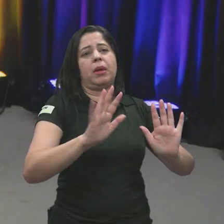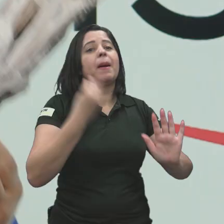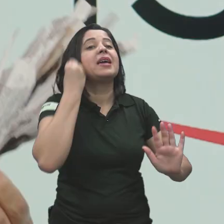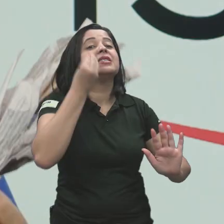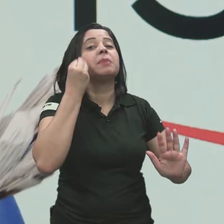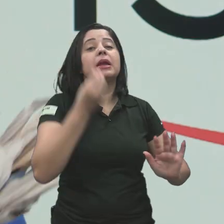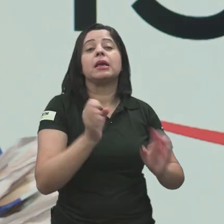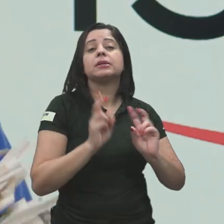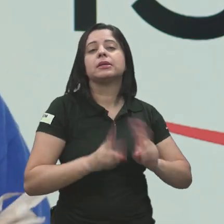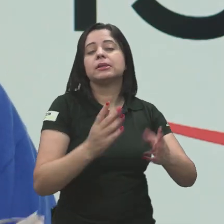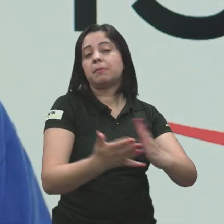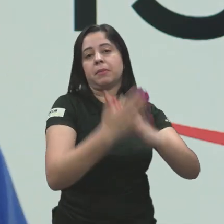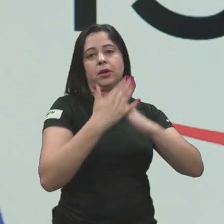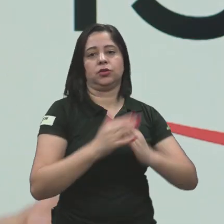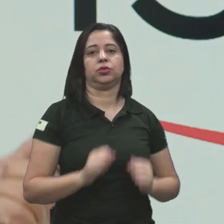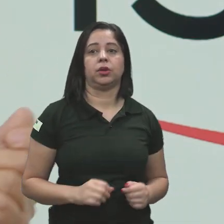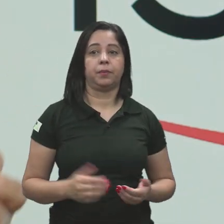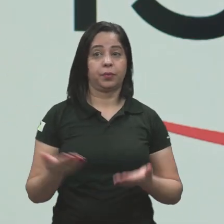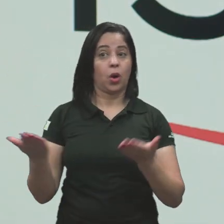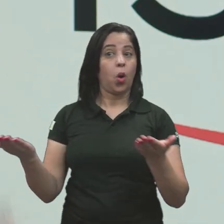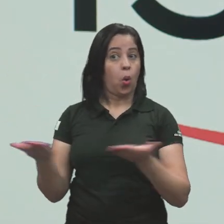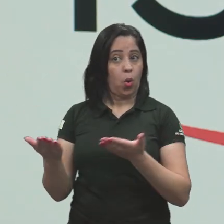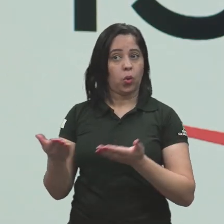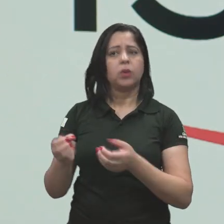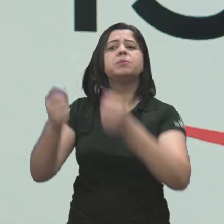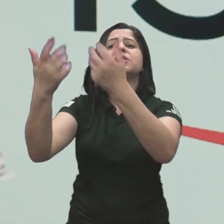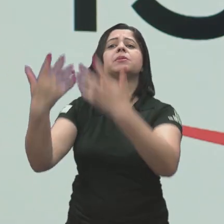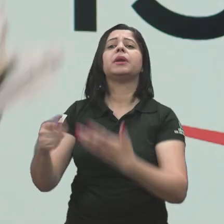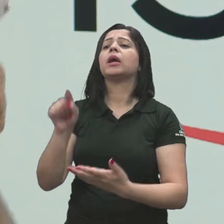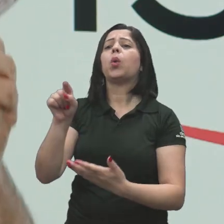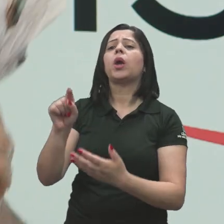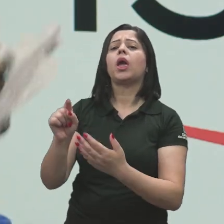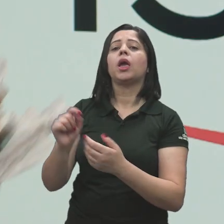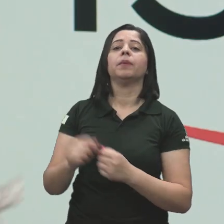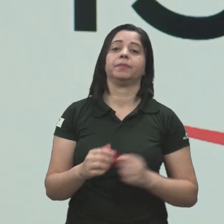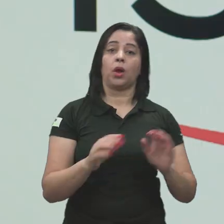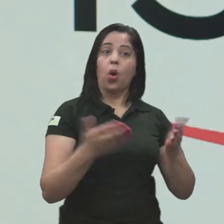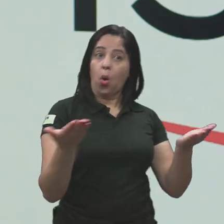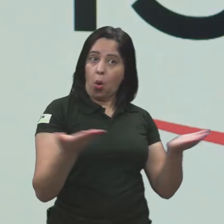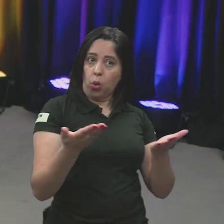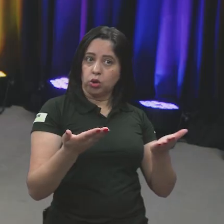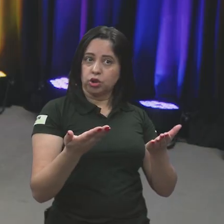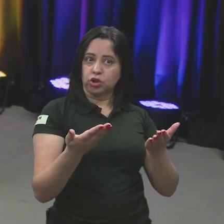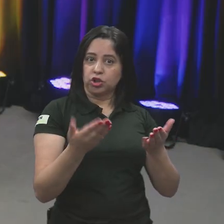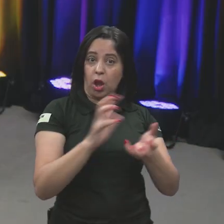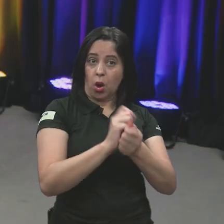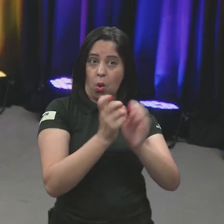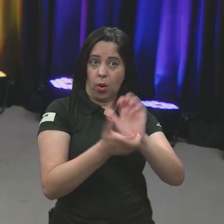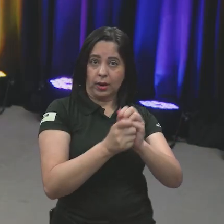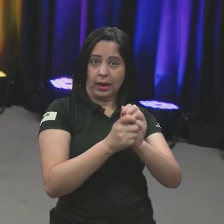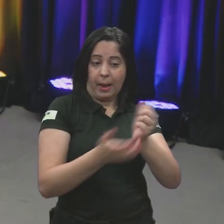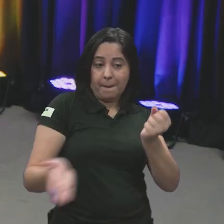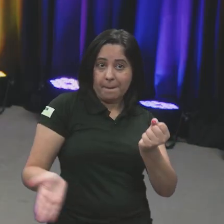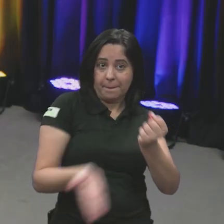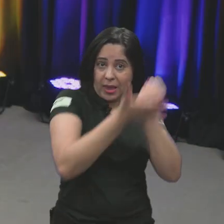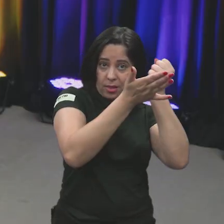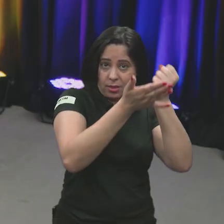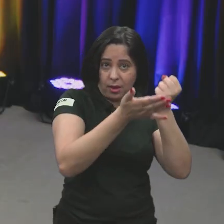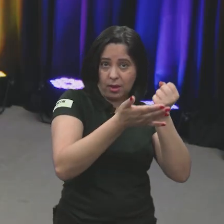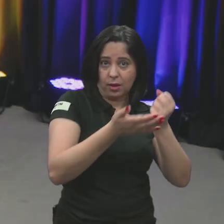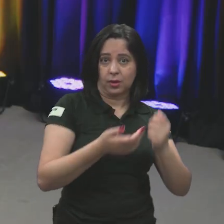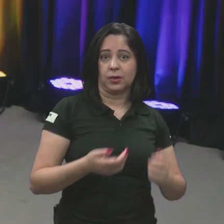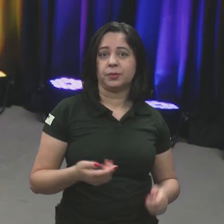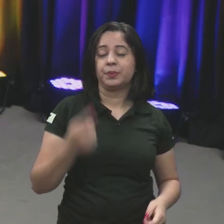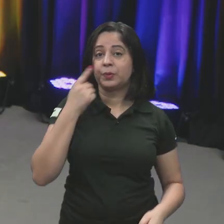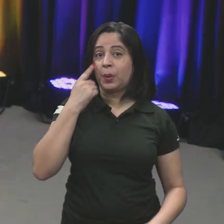aqui. Eu construí uma peteca, que tem várias formas de fazer, tem até de maneira esportivas que eles usam. E